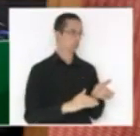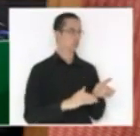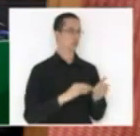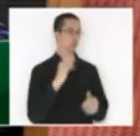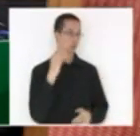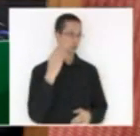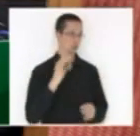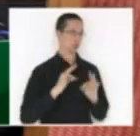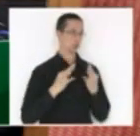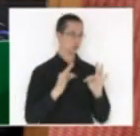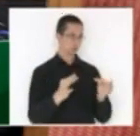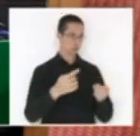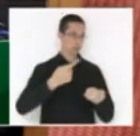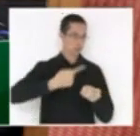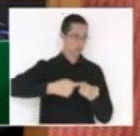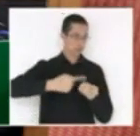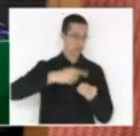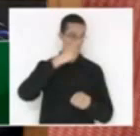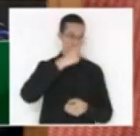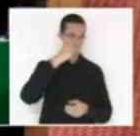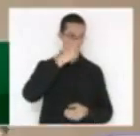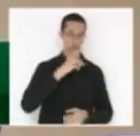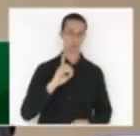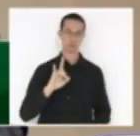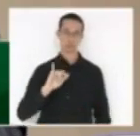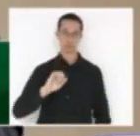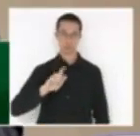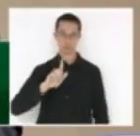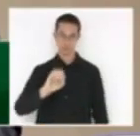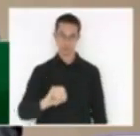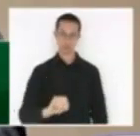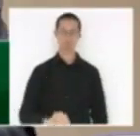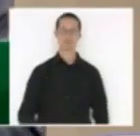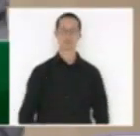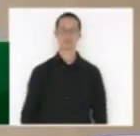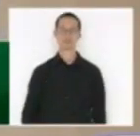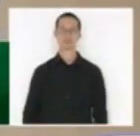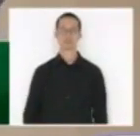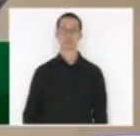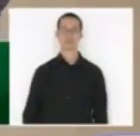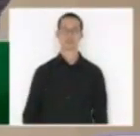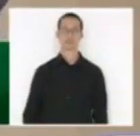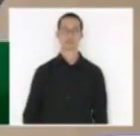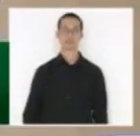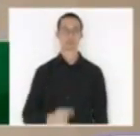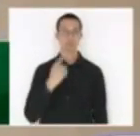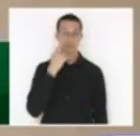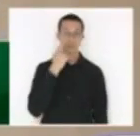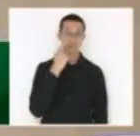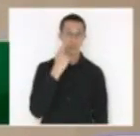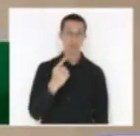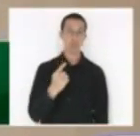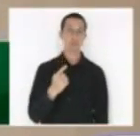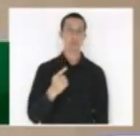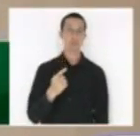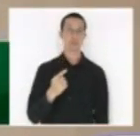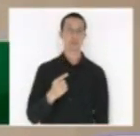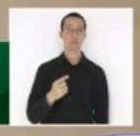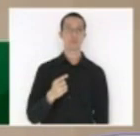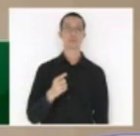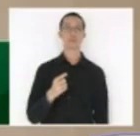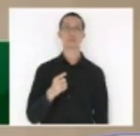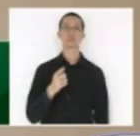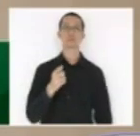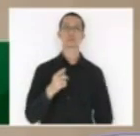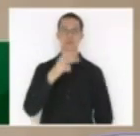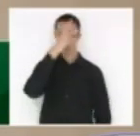Inovação da cidade de Palhoça, o Diego Maravalles. Obrigado, seja bem-vindo. Deixa eu ver o dedo do prefeito de Tijucas, se o dedo é torto.